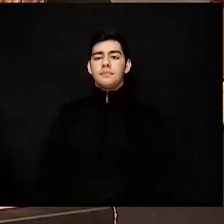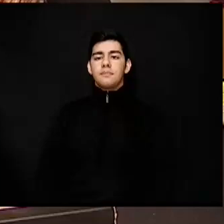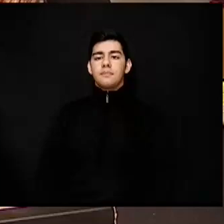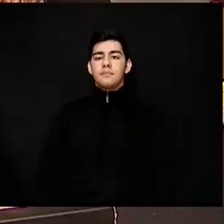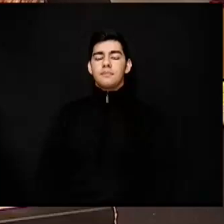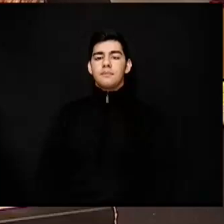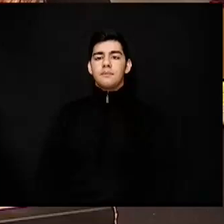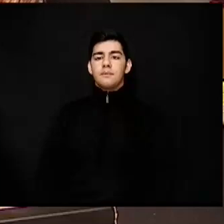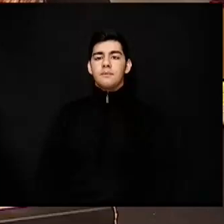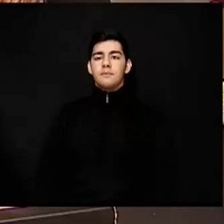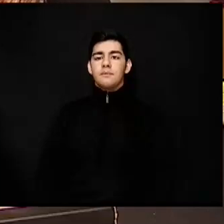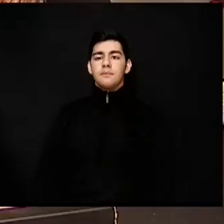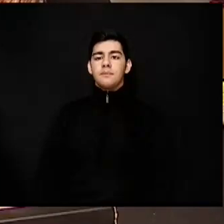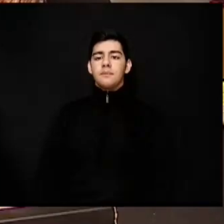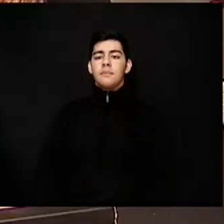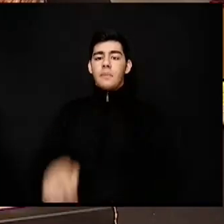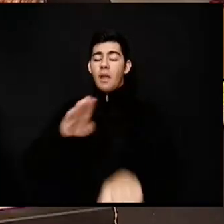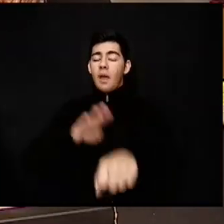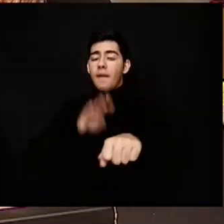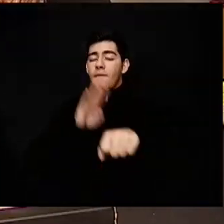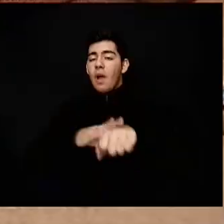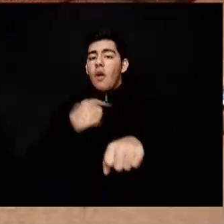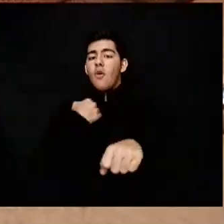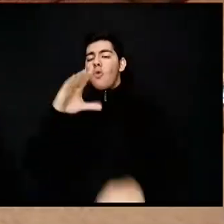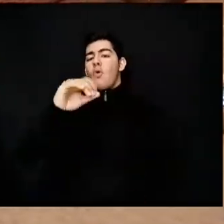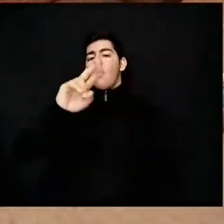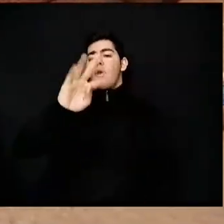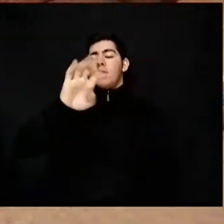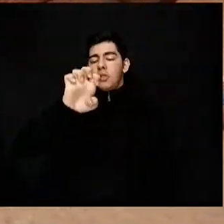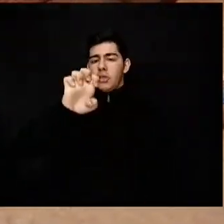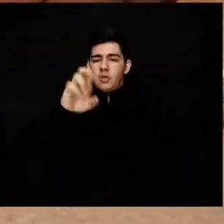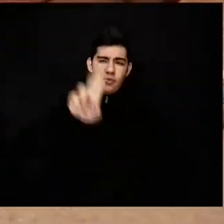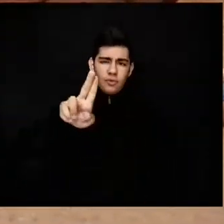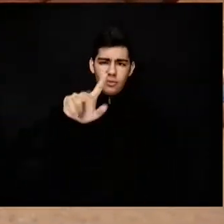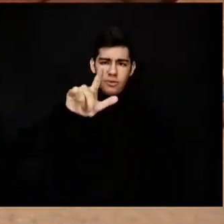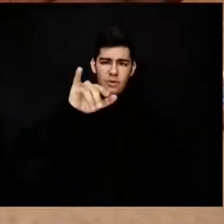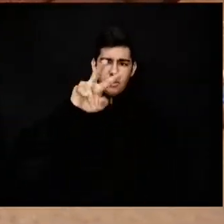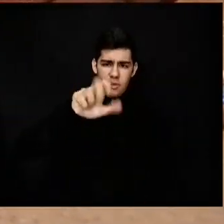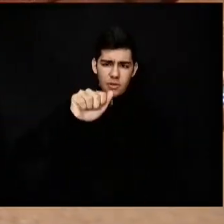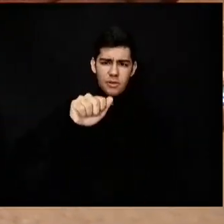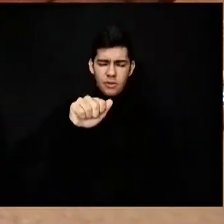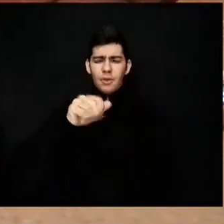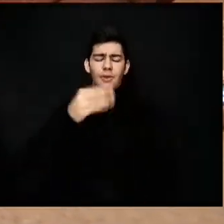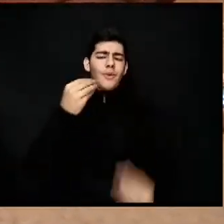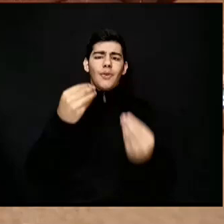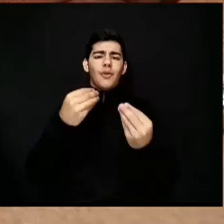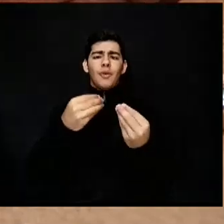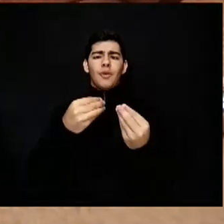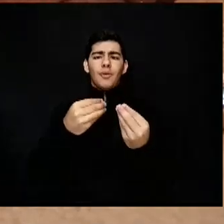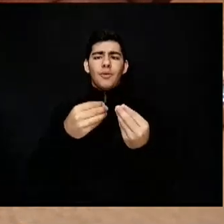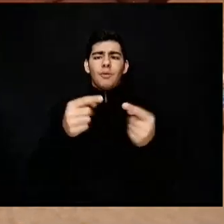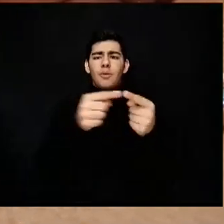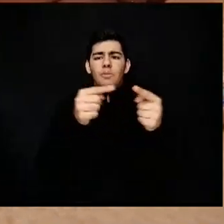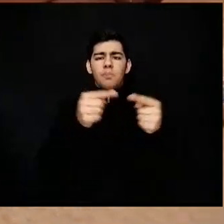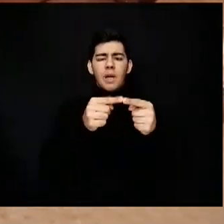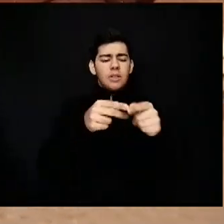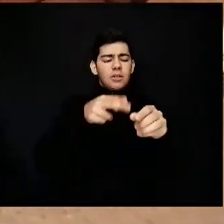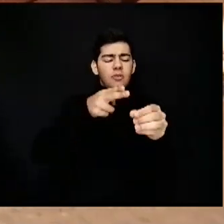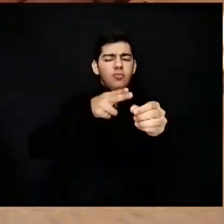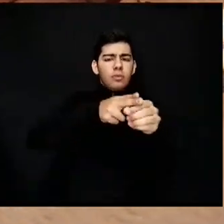altura que a gente quer. E aí acaba ficando uma superfície que com